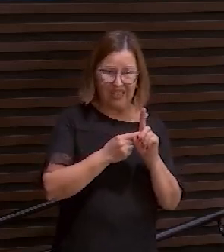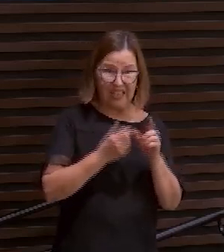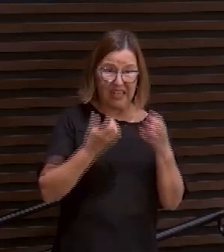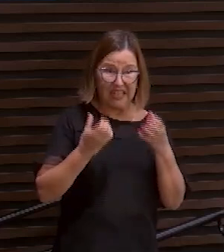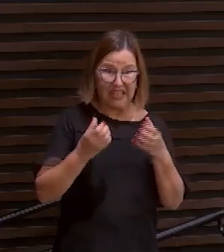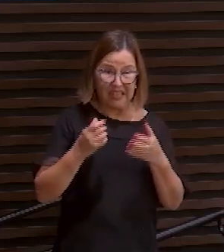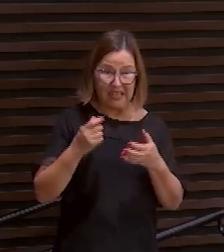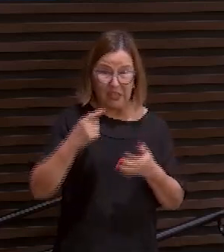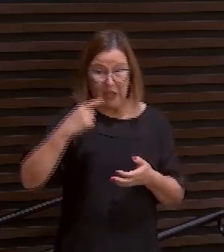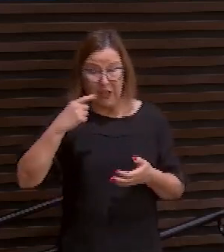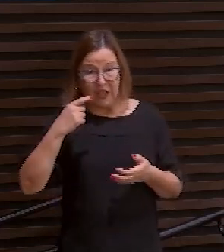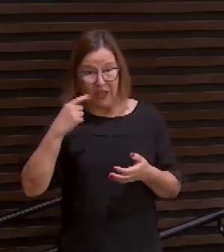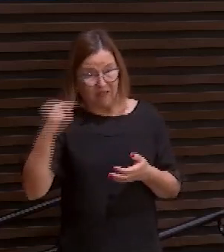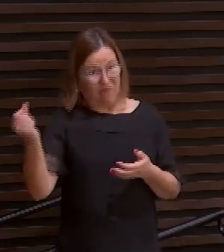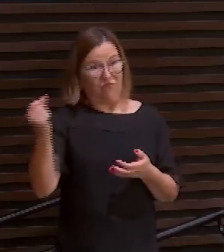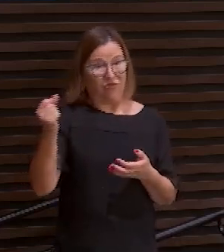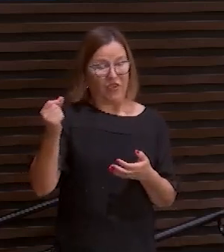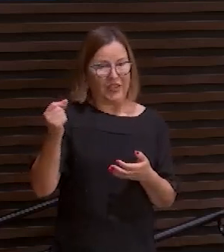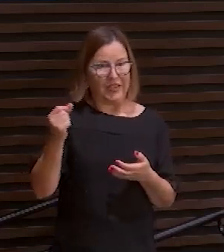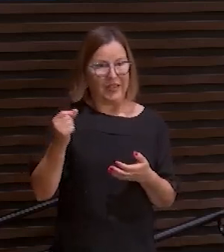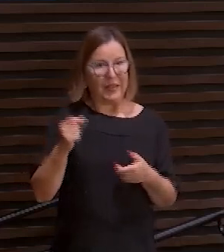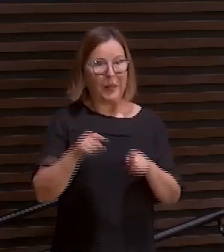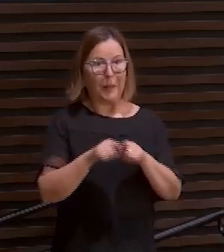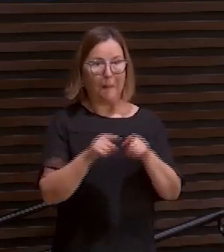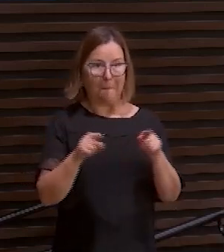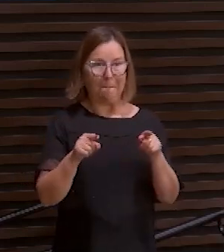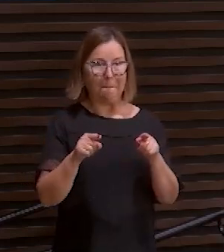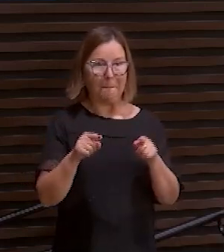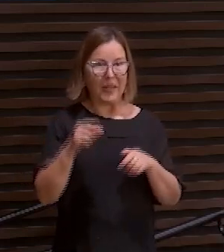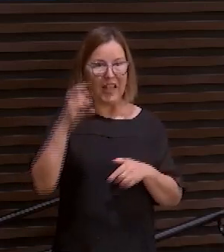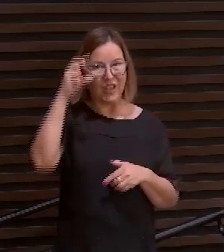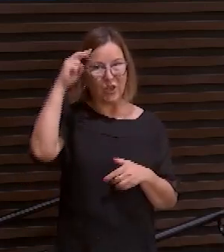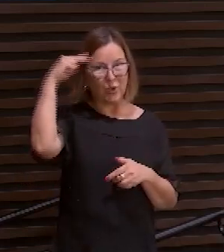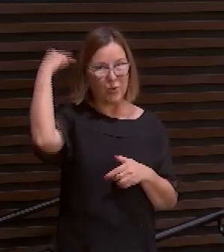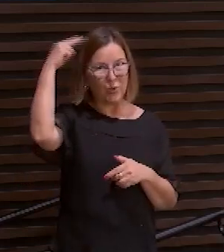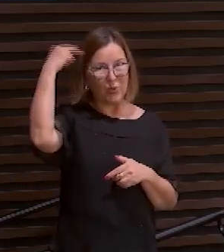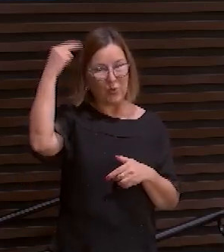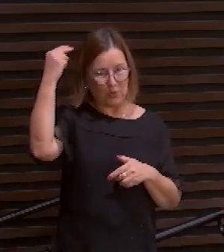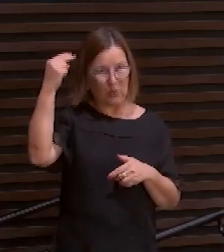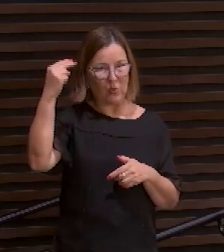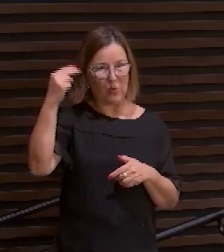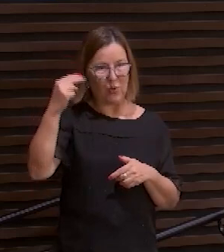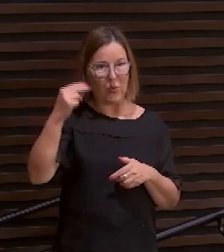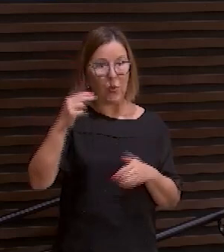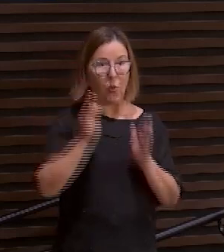deixe, porque o ente que está gerado nela é do Altíssimo.